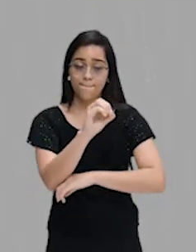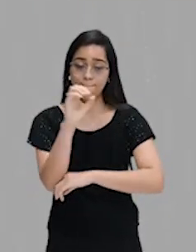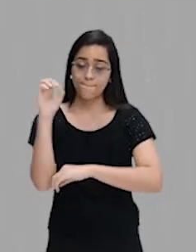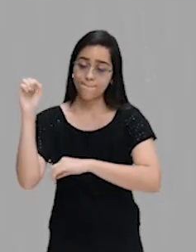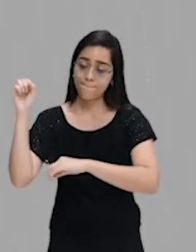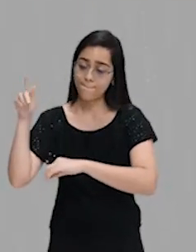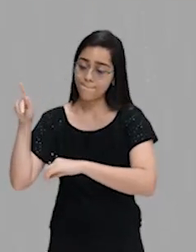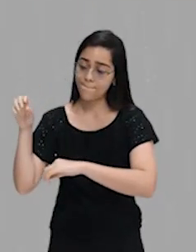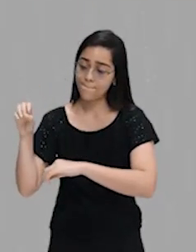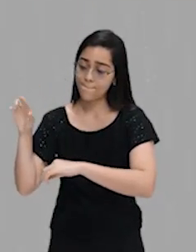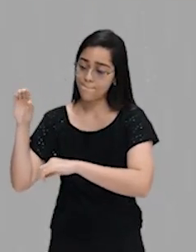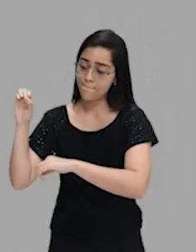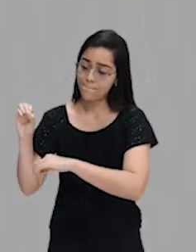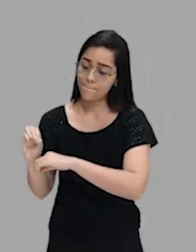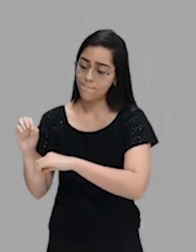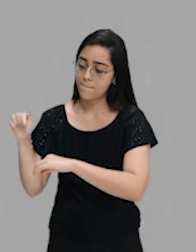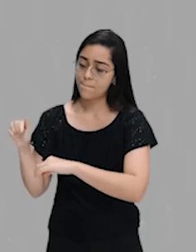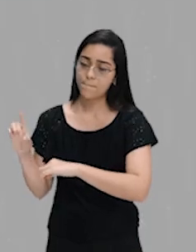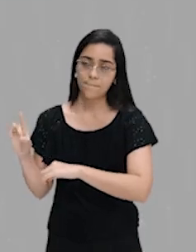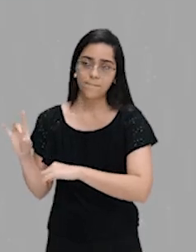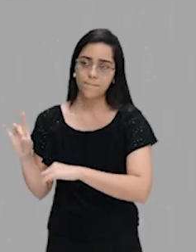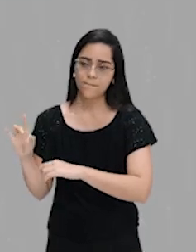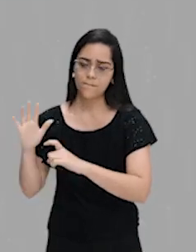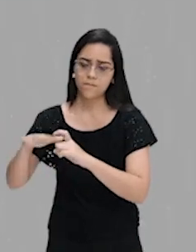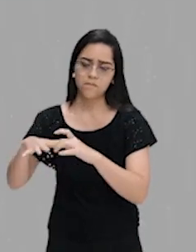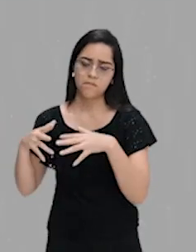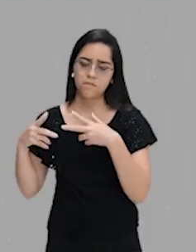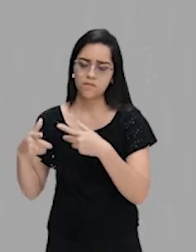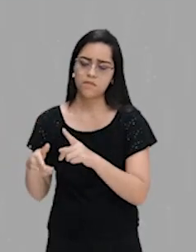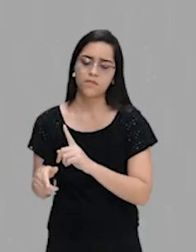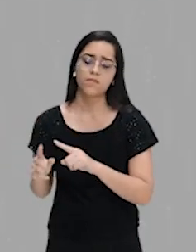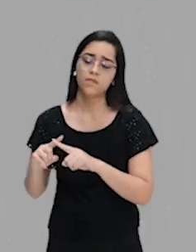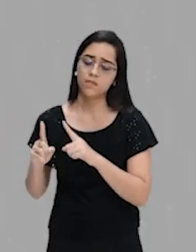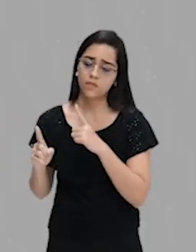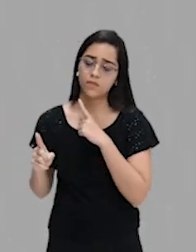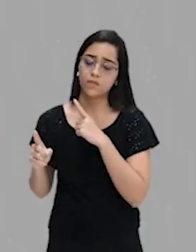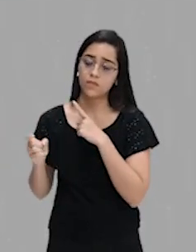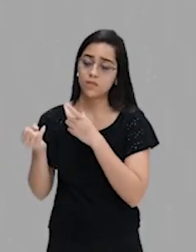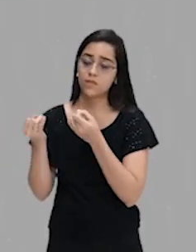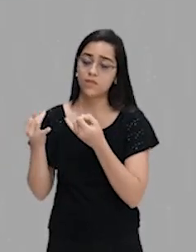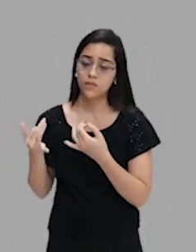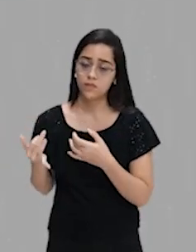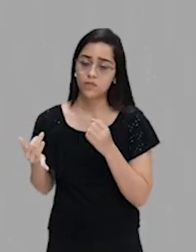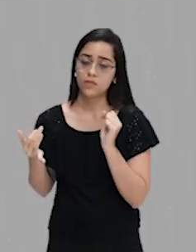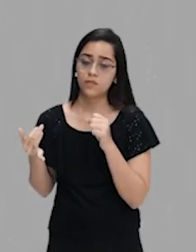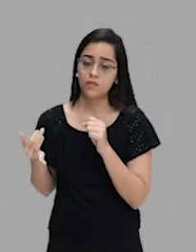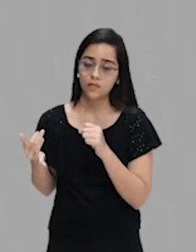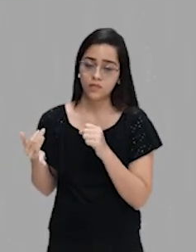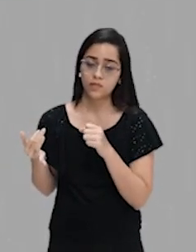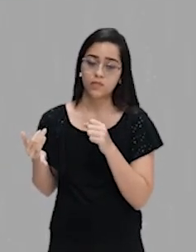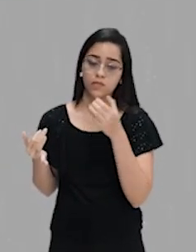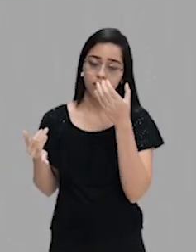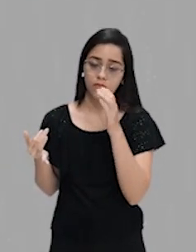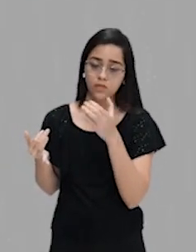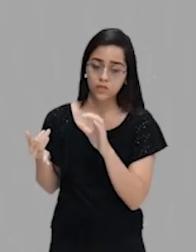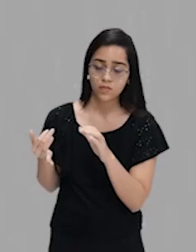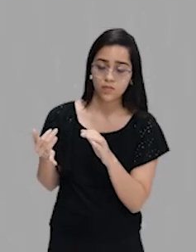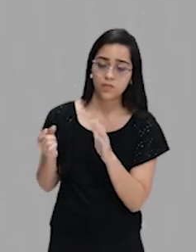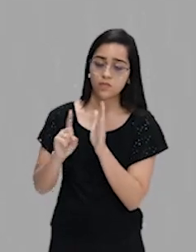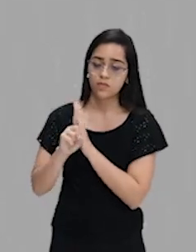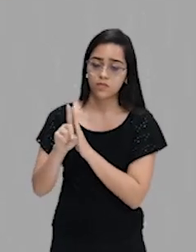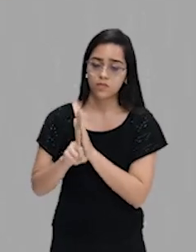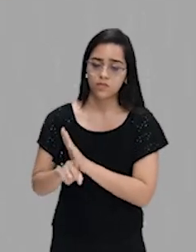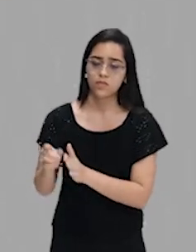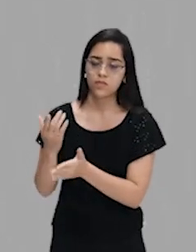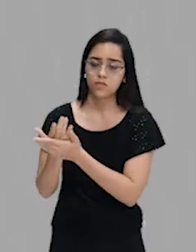ele não é só esse misticismo todo, ele também tem uma explicação científica por trás disso,